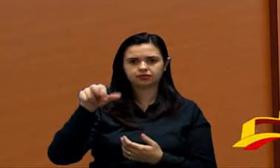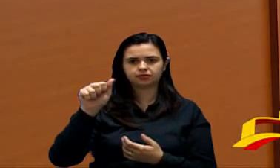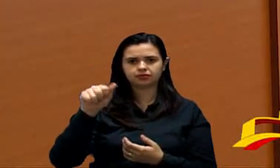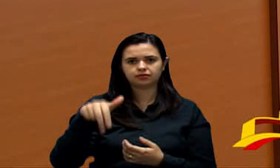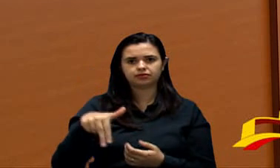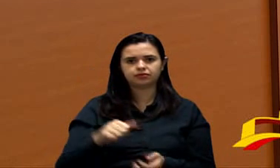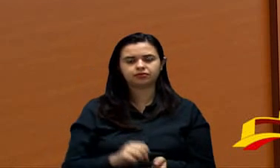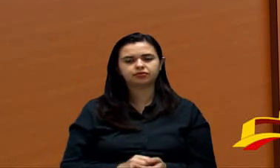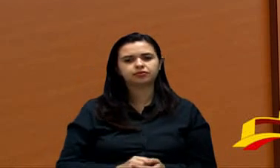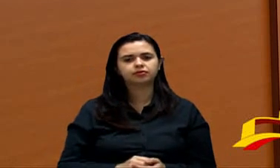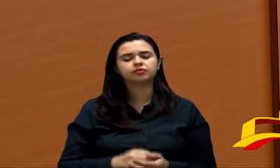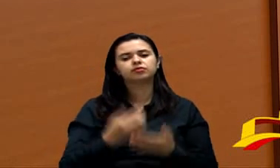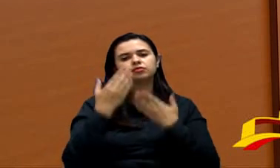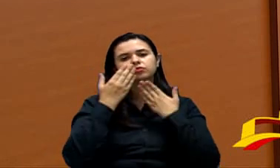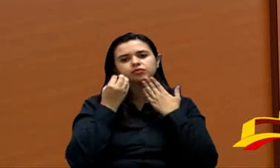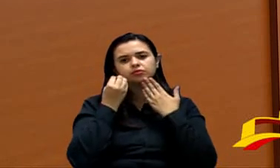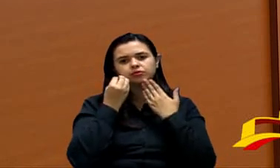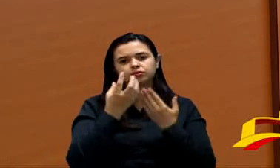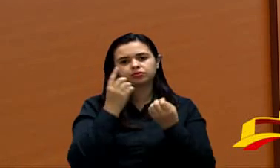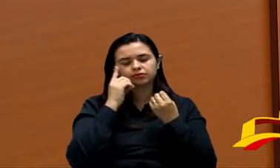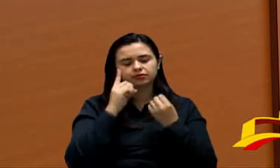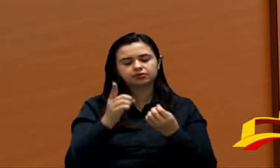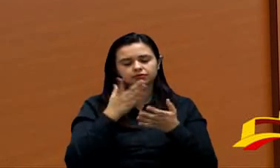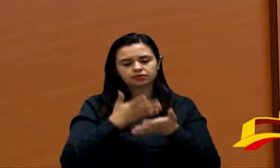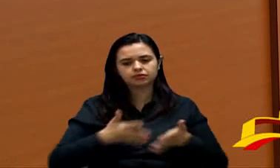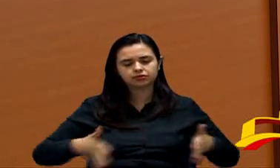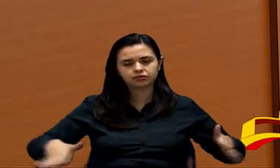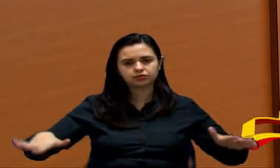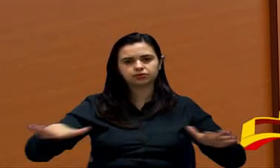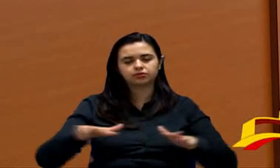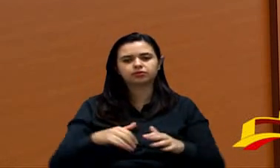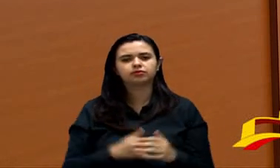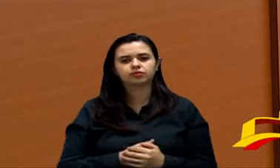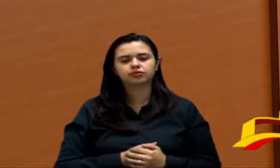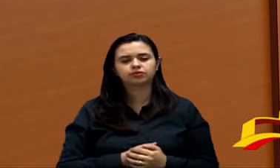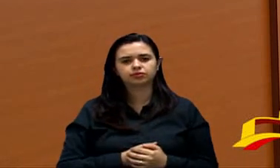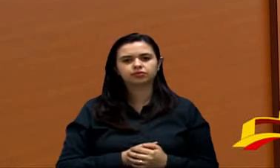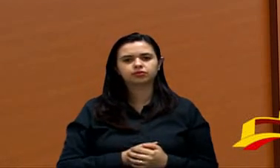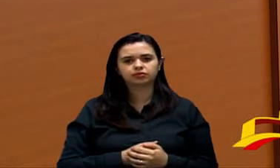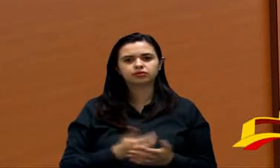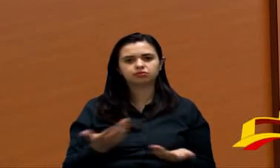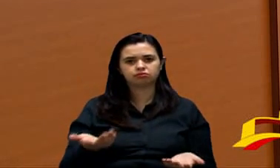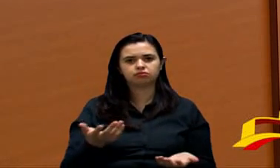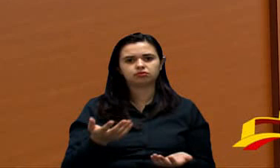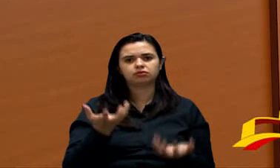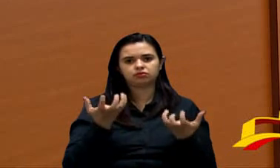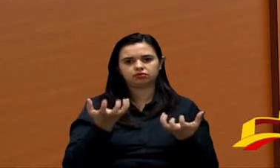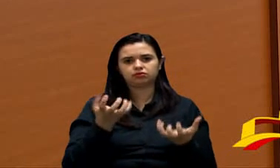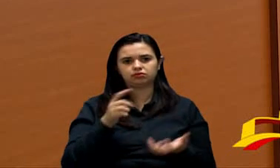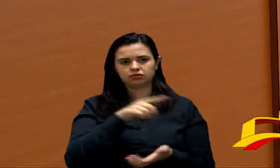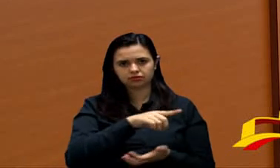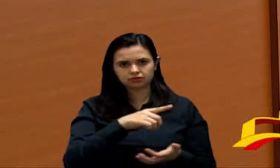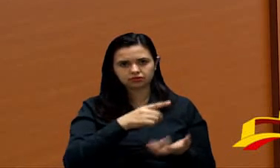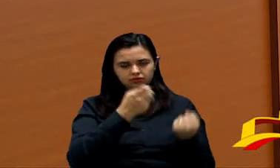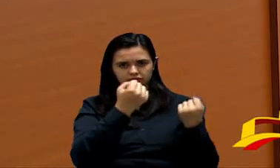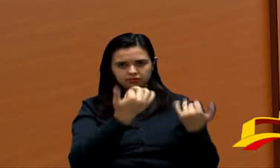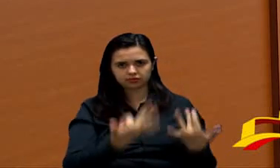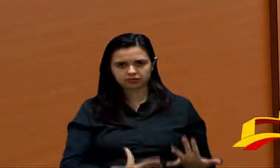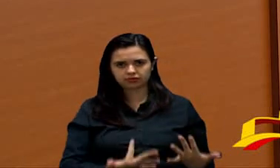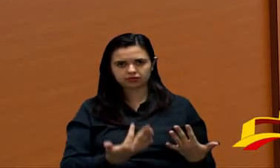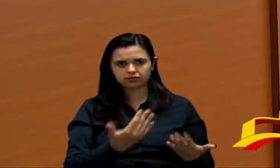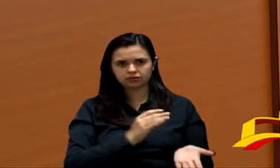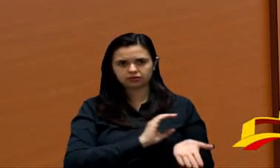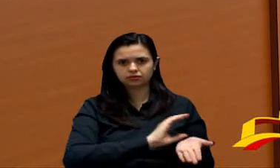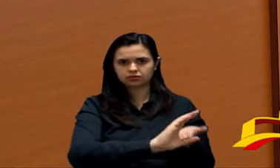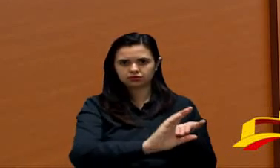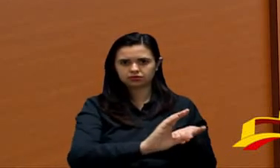Obrigado, senhor Vitão. Primeiro, bom dia a todos. E eu queria que você também comentasse no requerimento, viu, Vitor? E todo outro